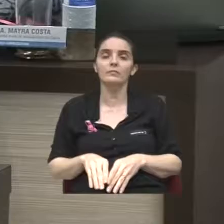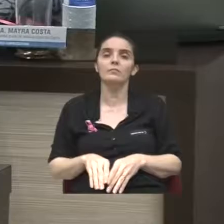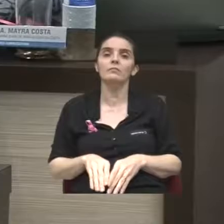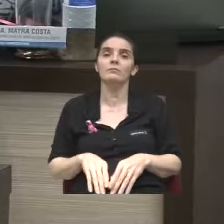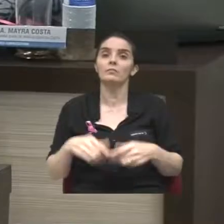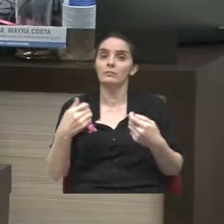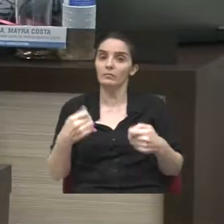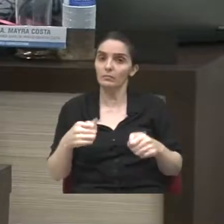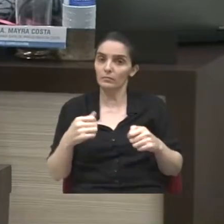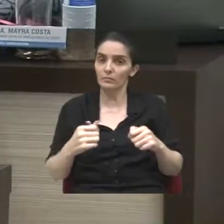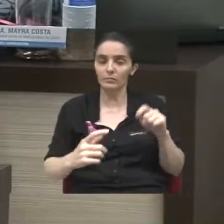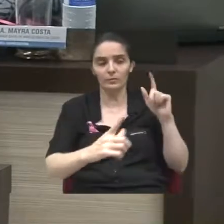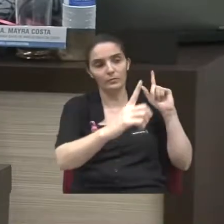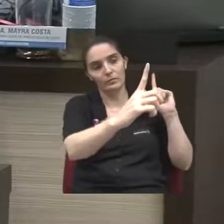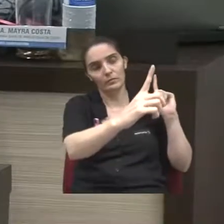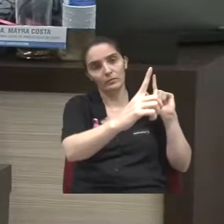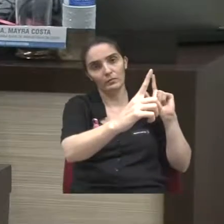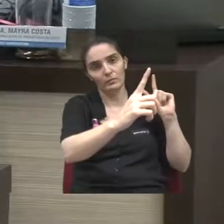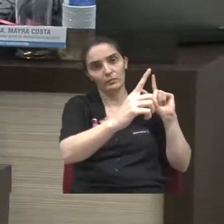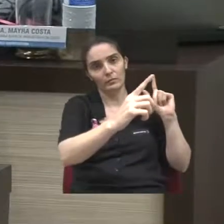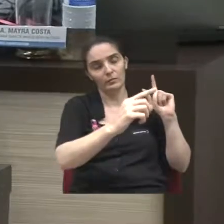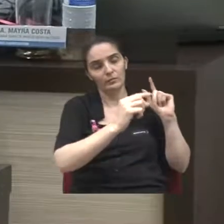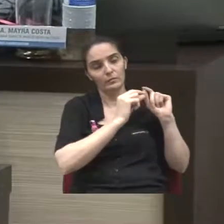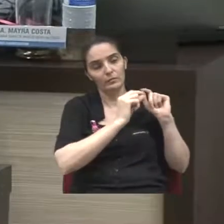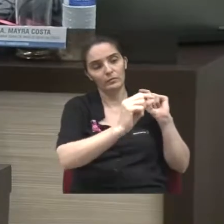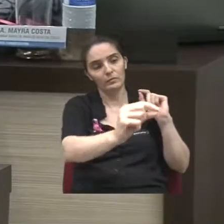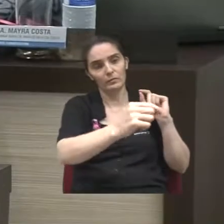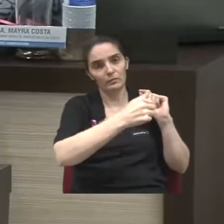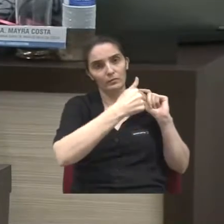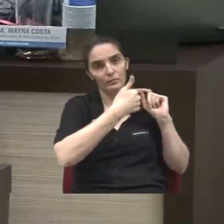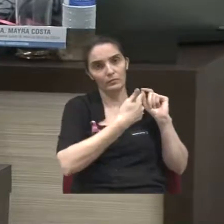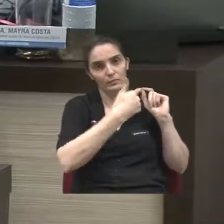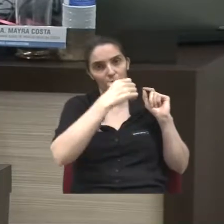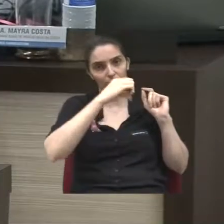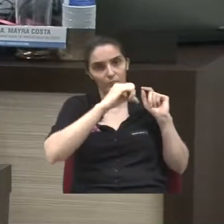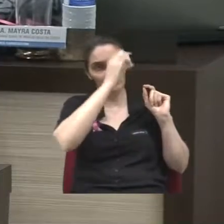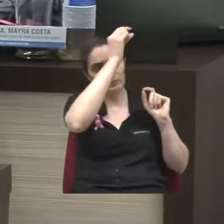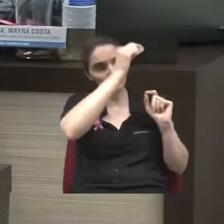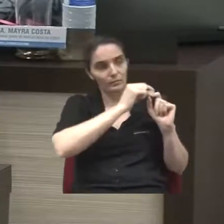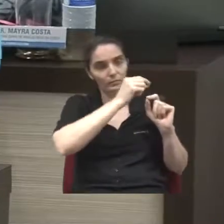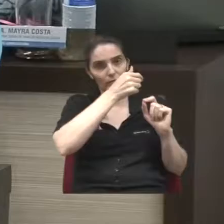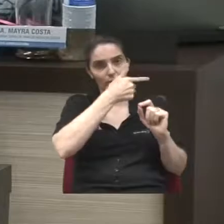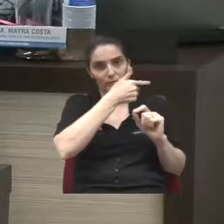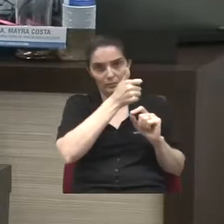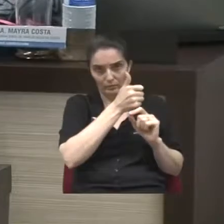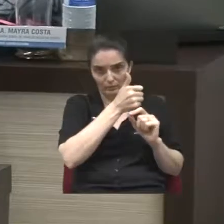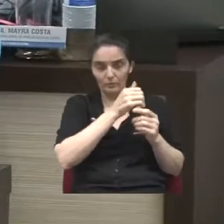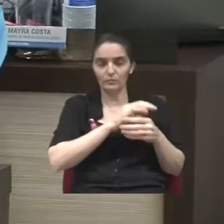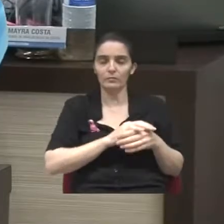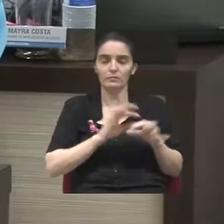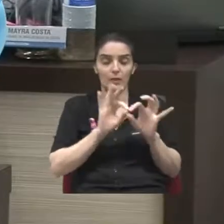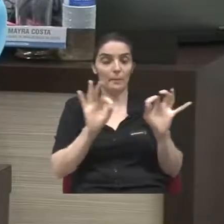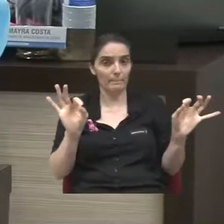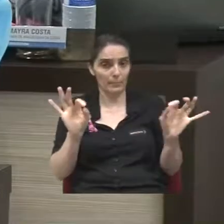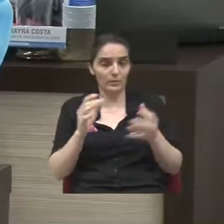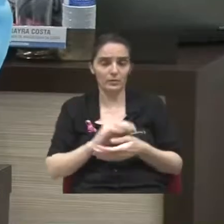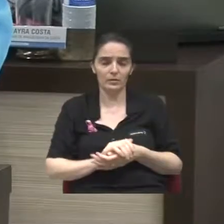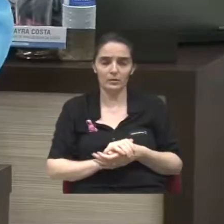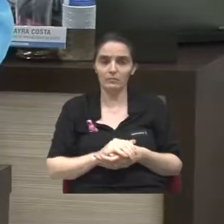de 29,7 por 21 centímetros. Então, é mais uma prevenção. Quer